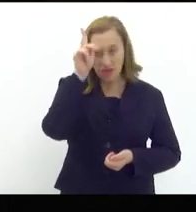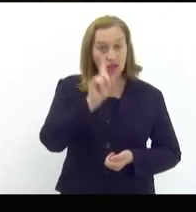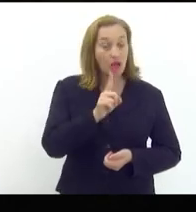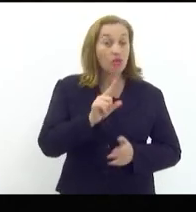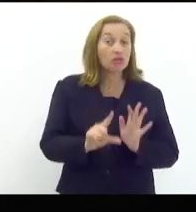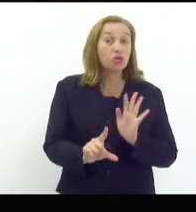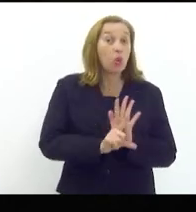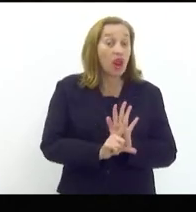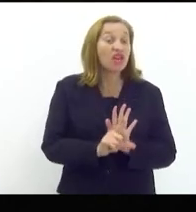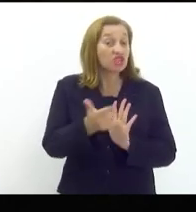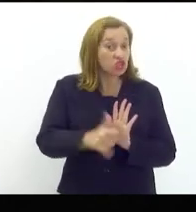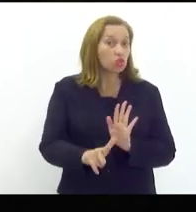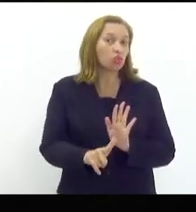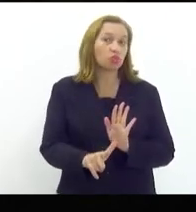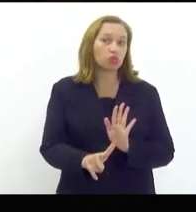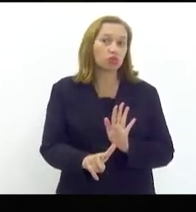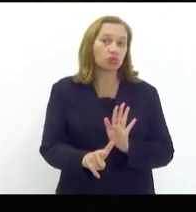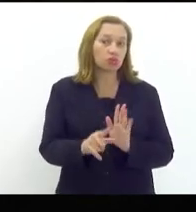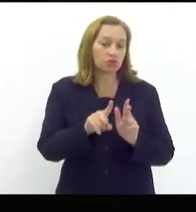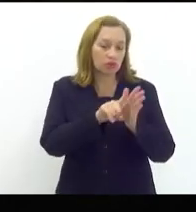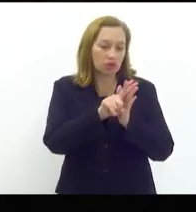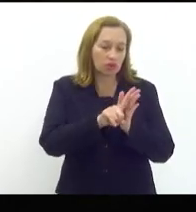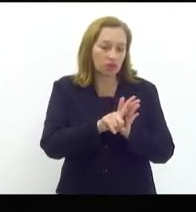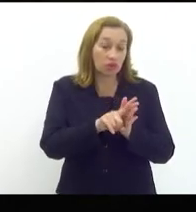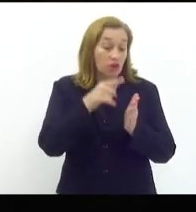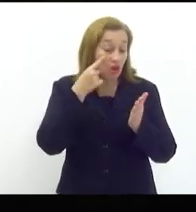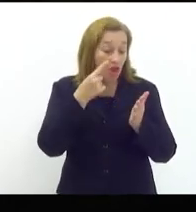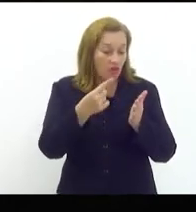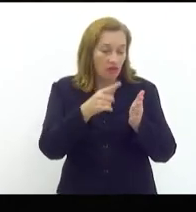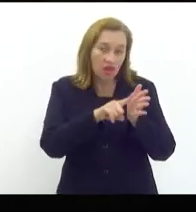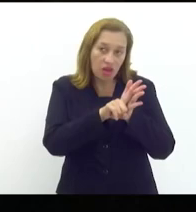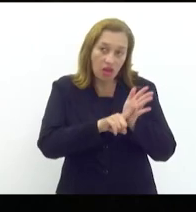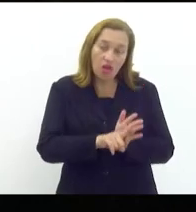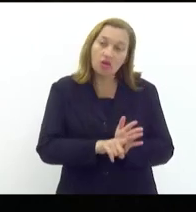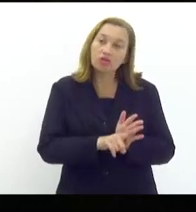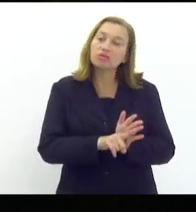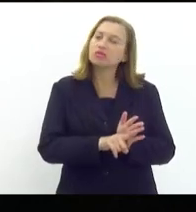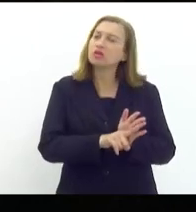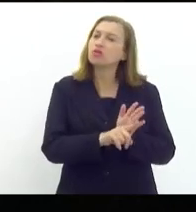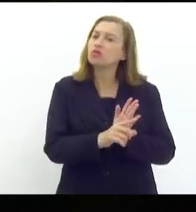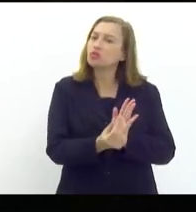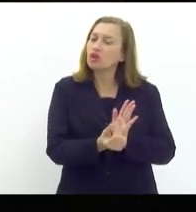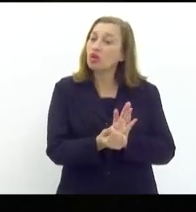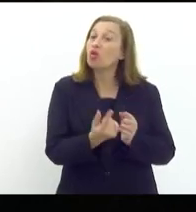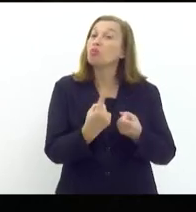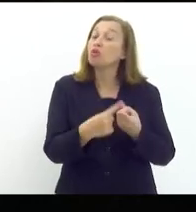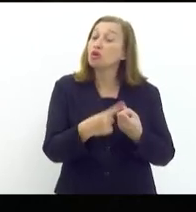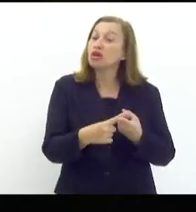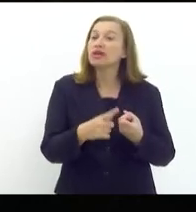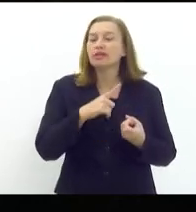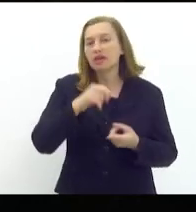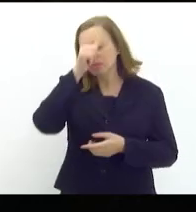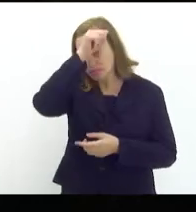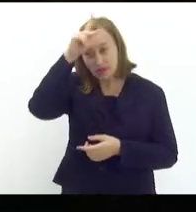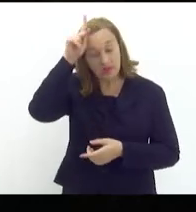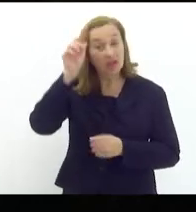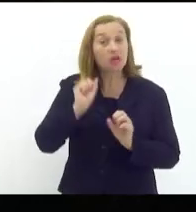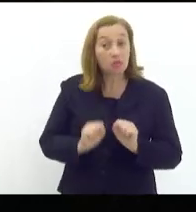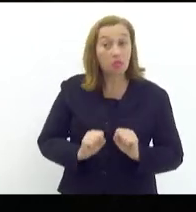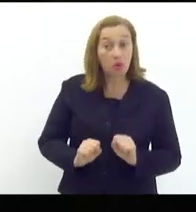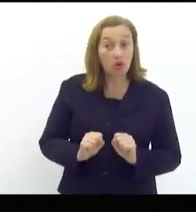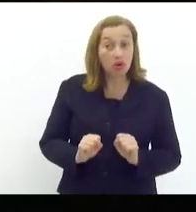por lei de novo a revisão do valor venal por quê Porque tem um prefeito que pode querer